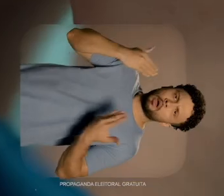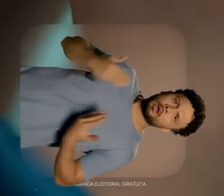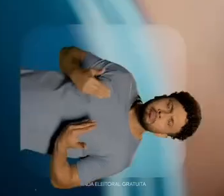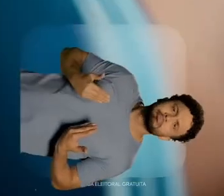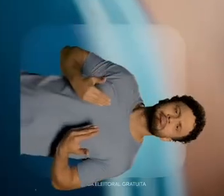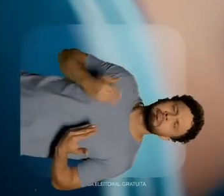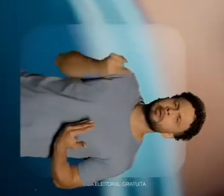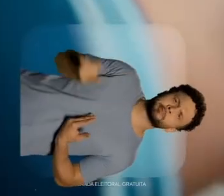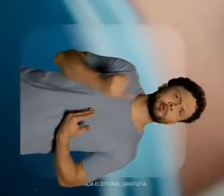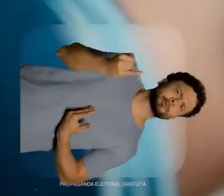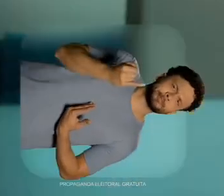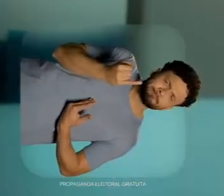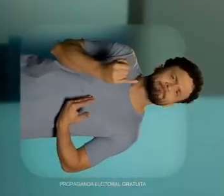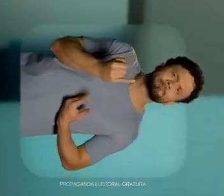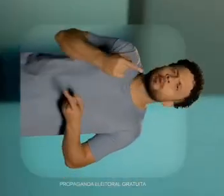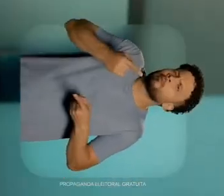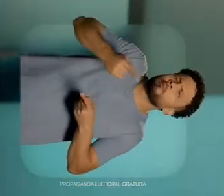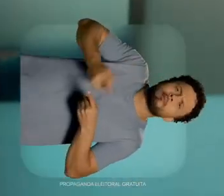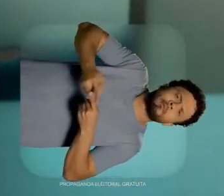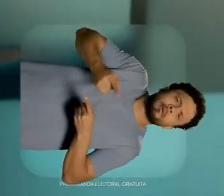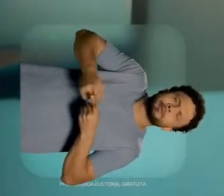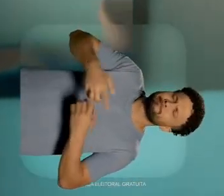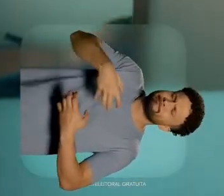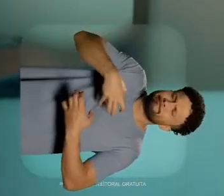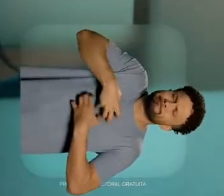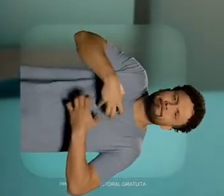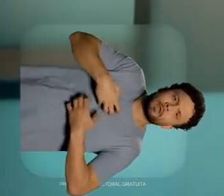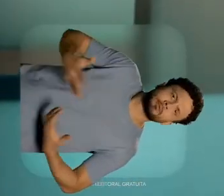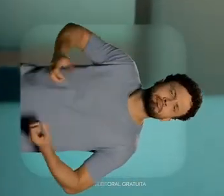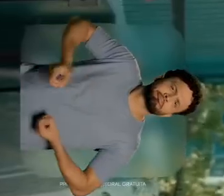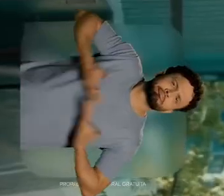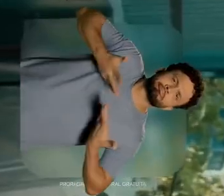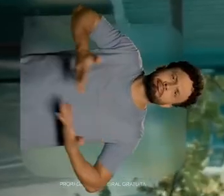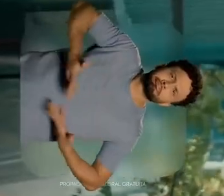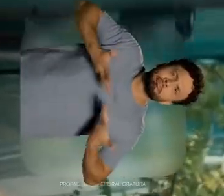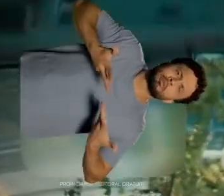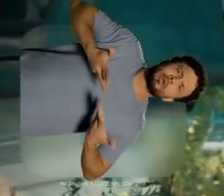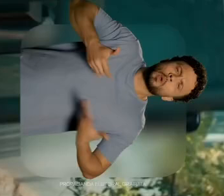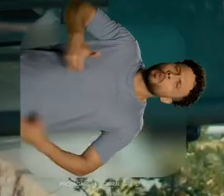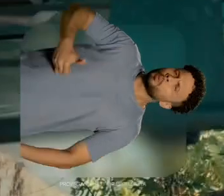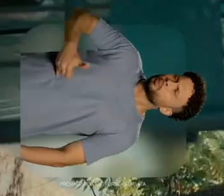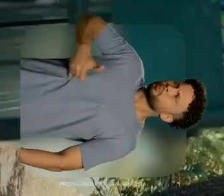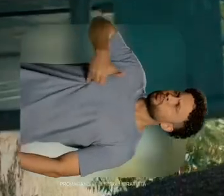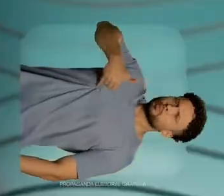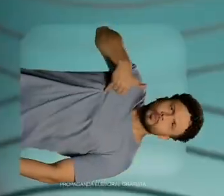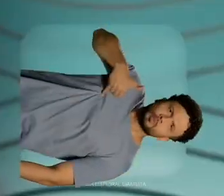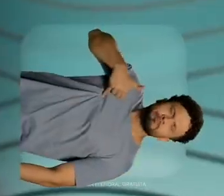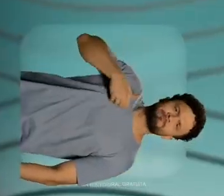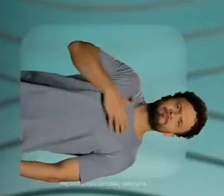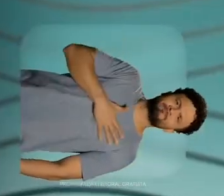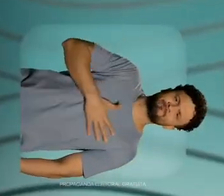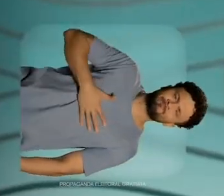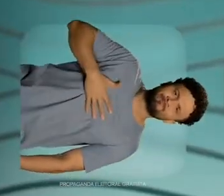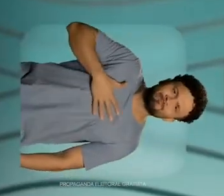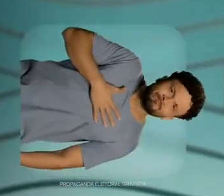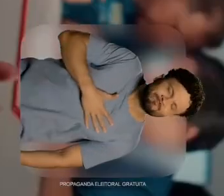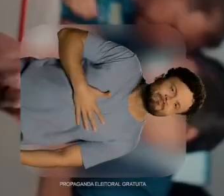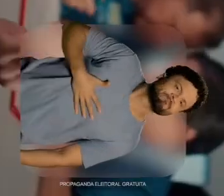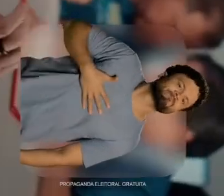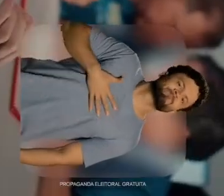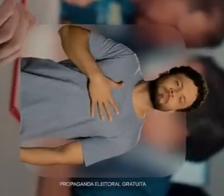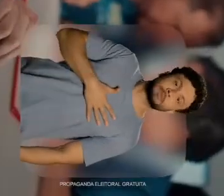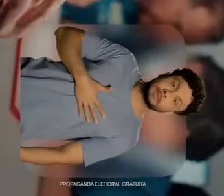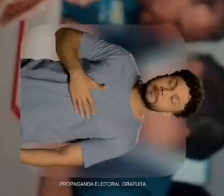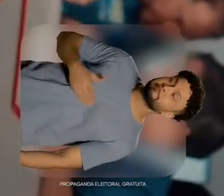ser importante. Isso é que me motiva, me enche de prazer e orgulho.